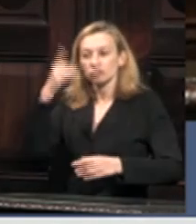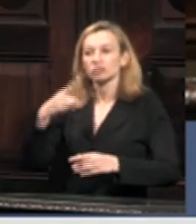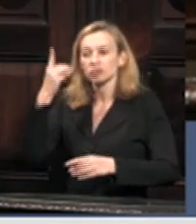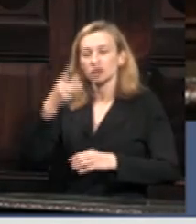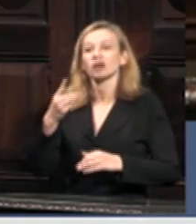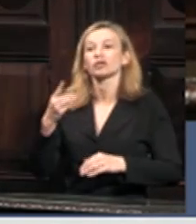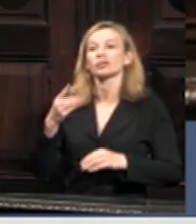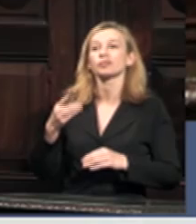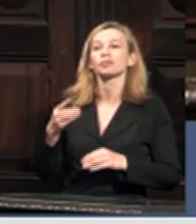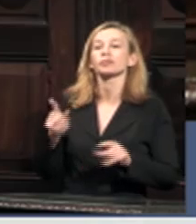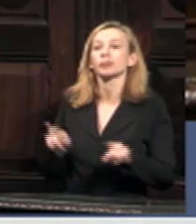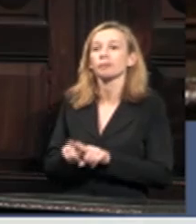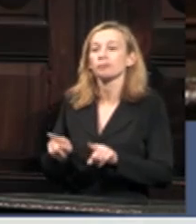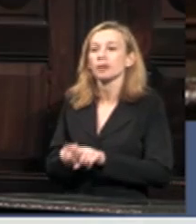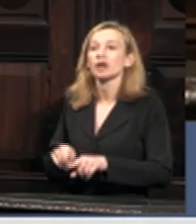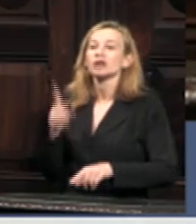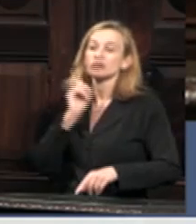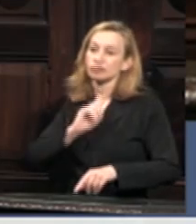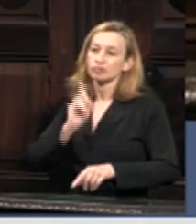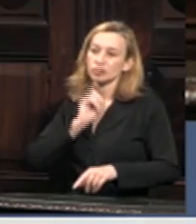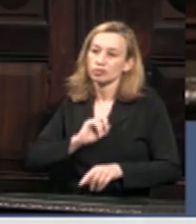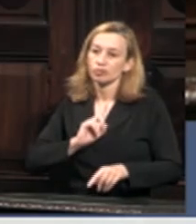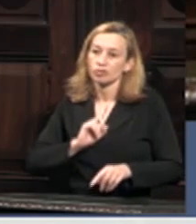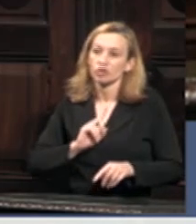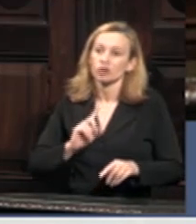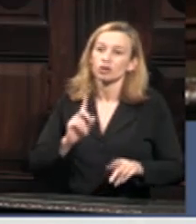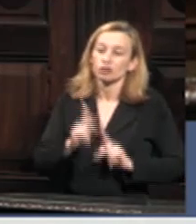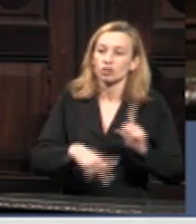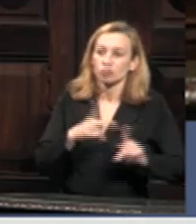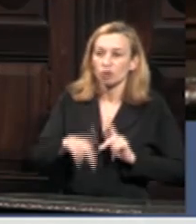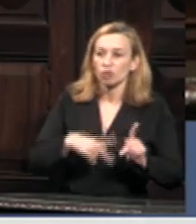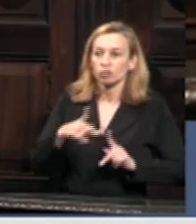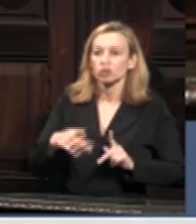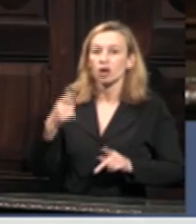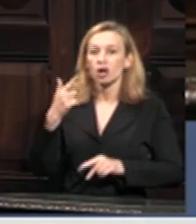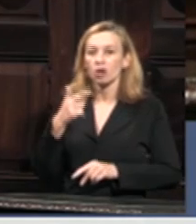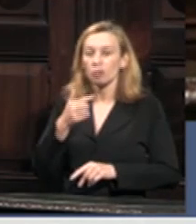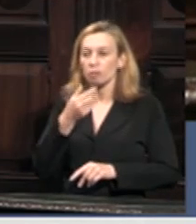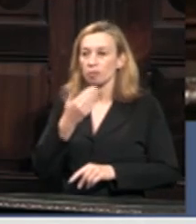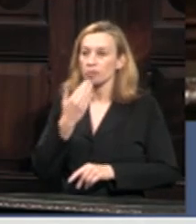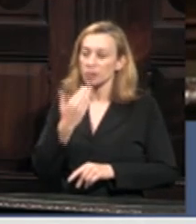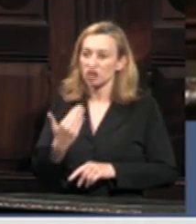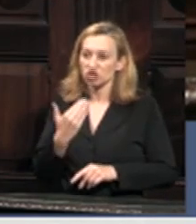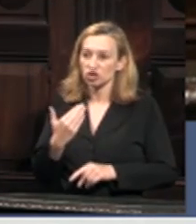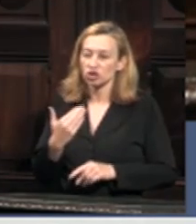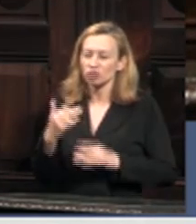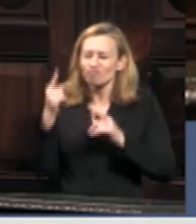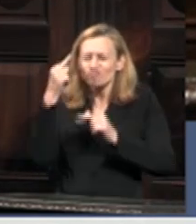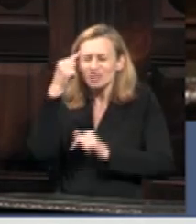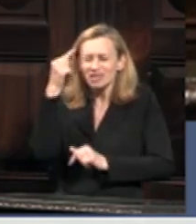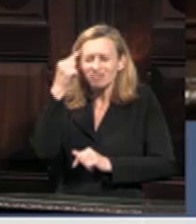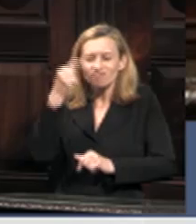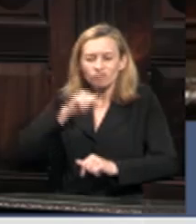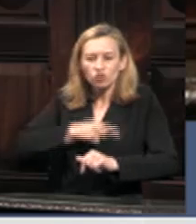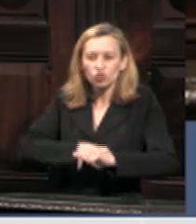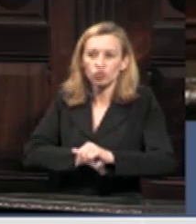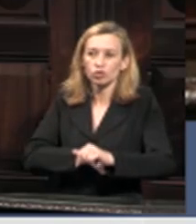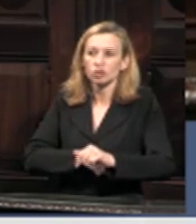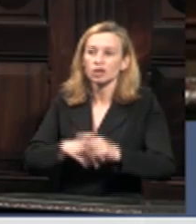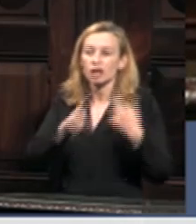fluminenses, eu peço uma reflexão nesses 3 próximos dias, uma reflexão profunda